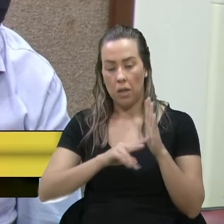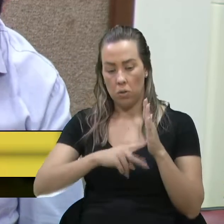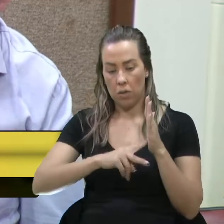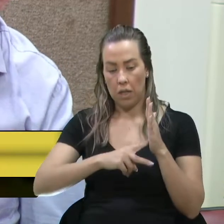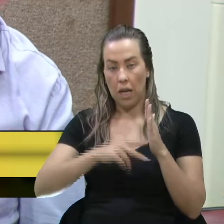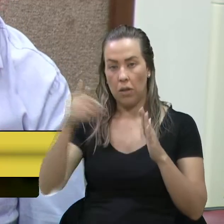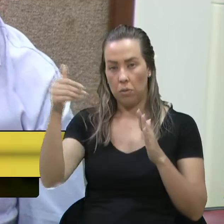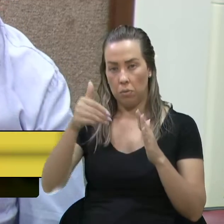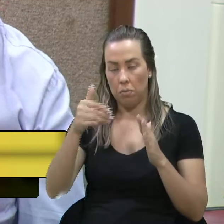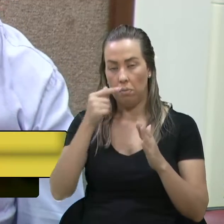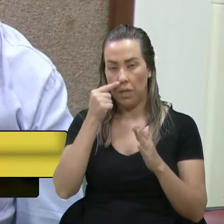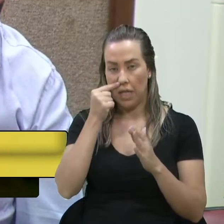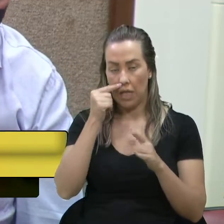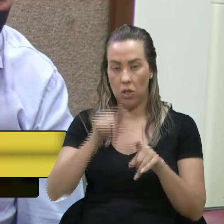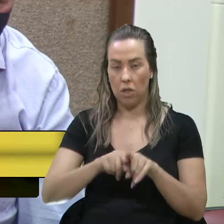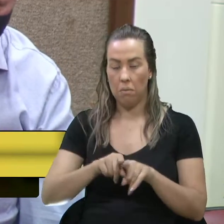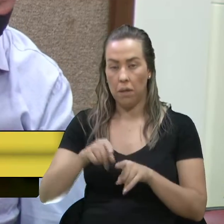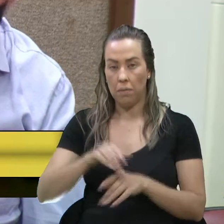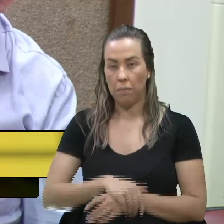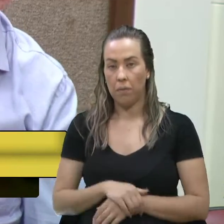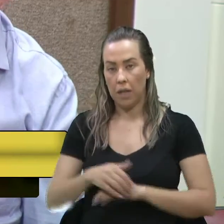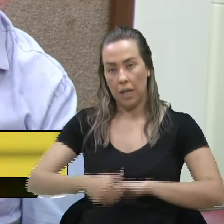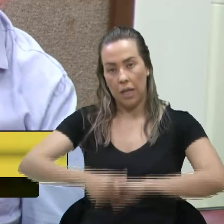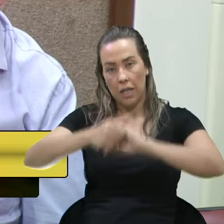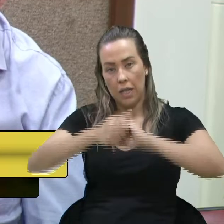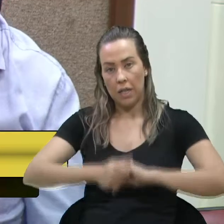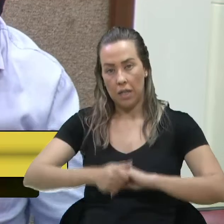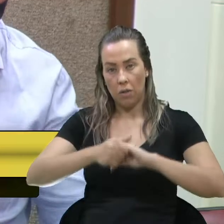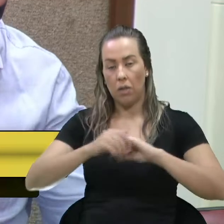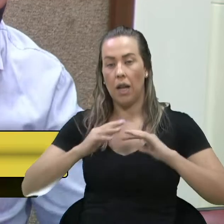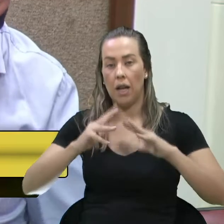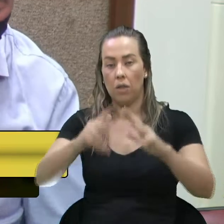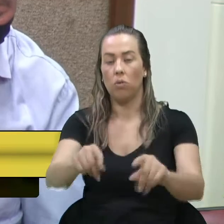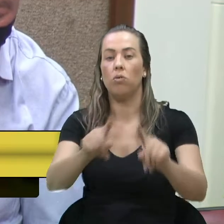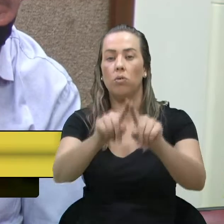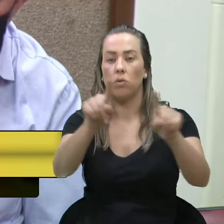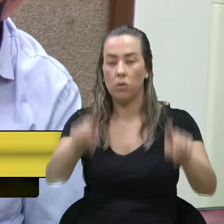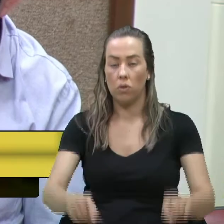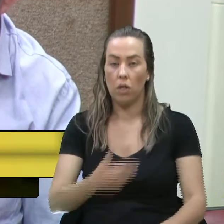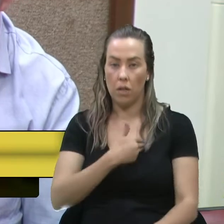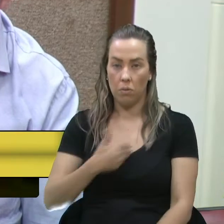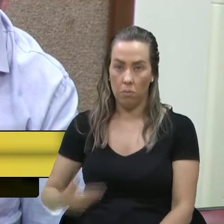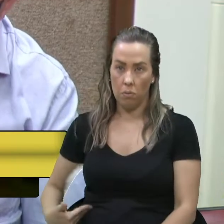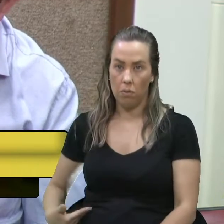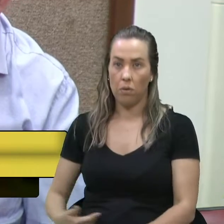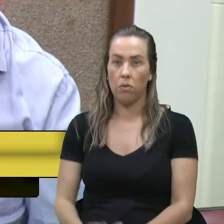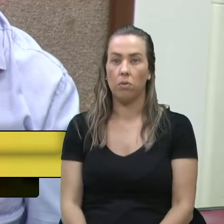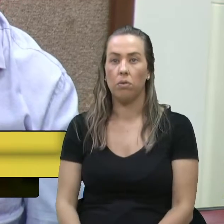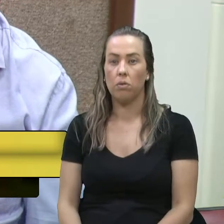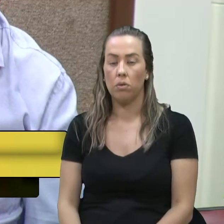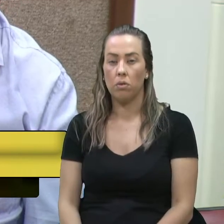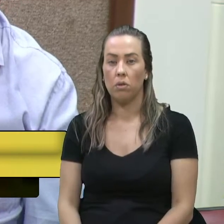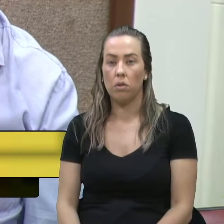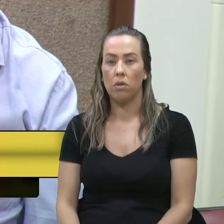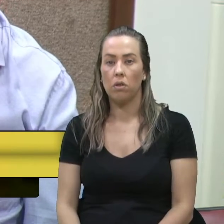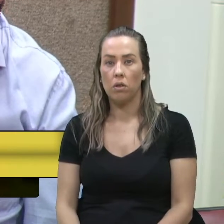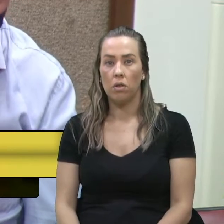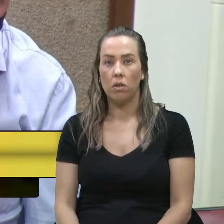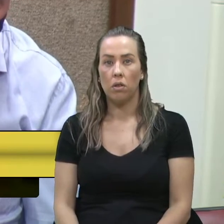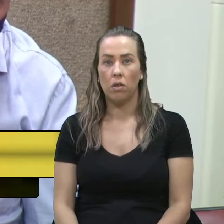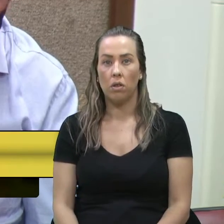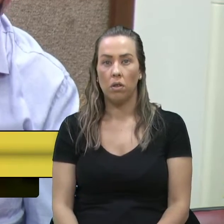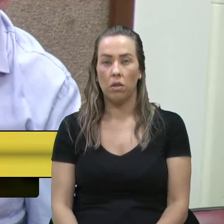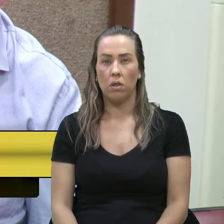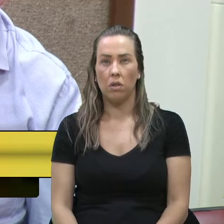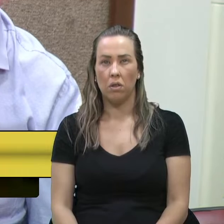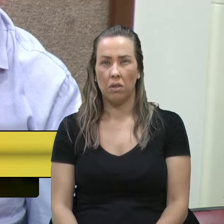aqui presente. Quero saudar todos os servidores, porque vem aí o seu dia, né? Bom dia, Rodrigo, quero dizer